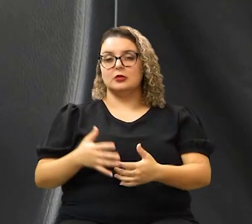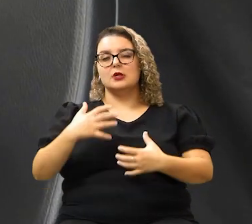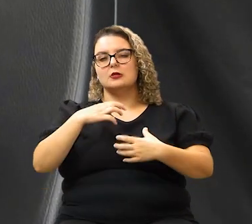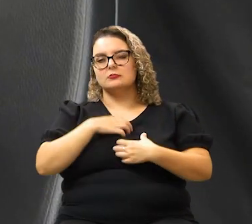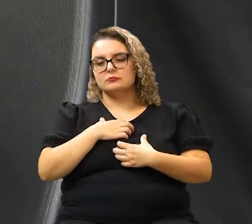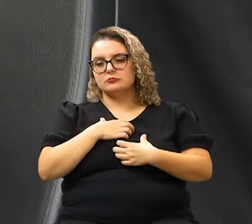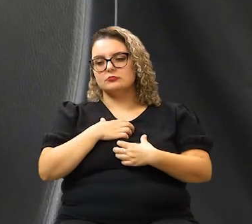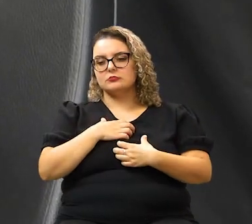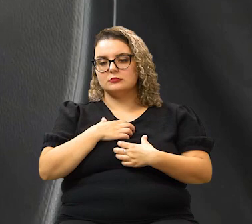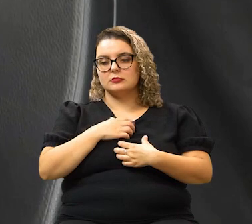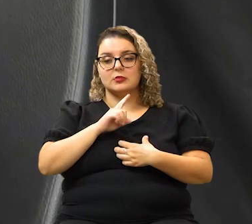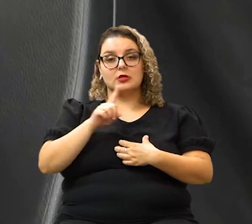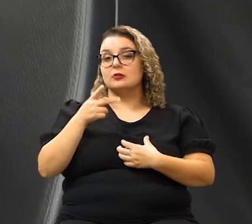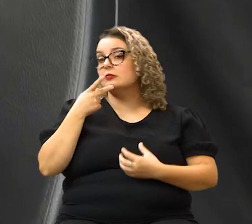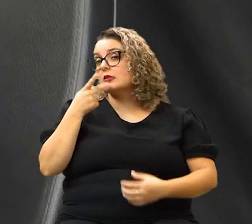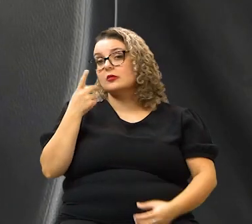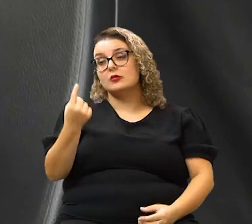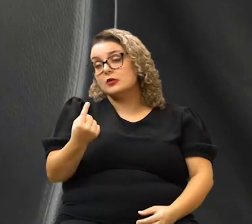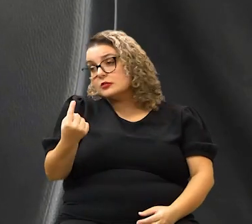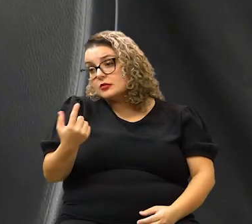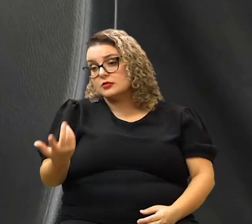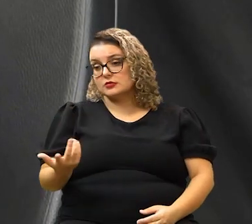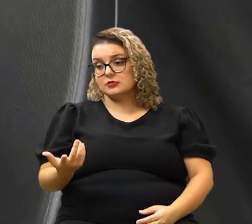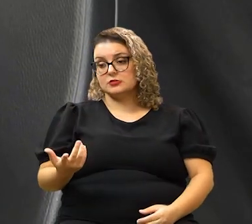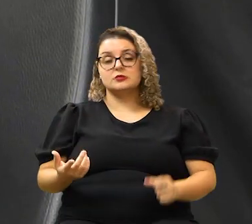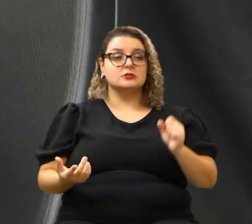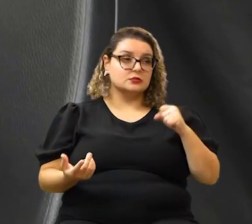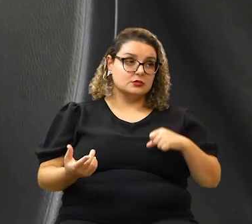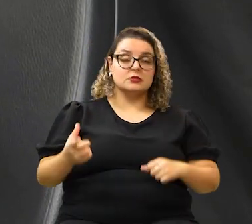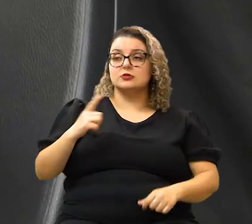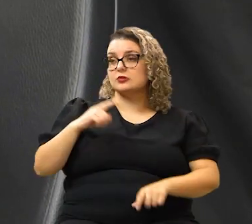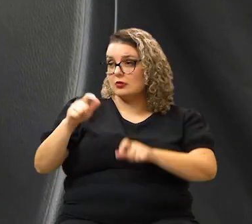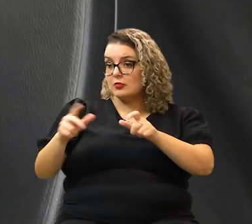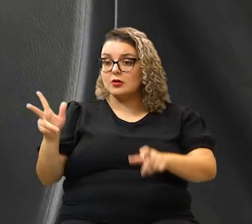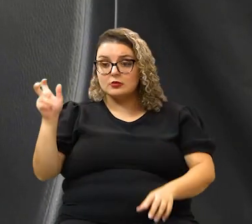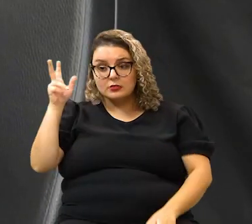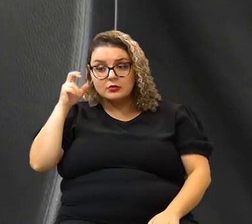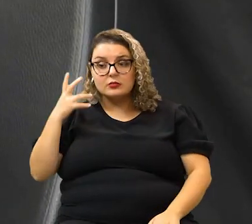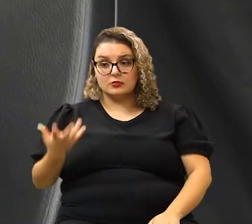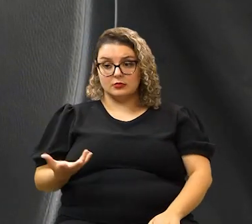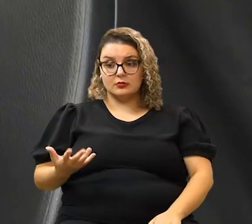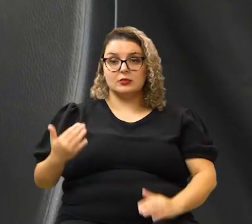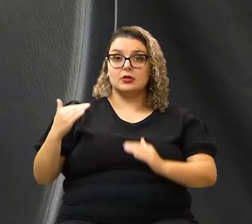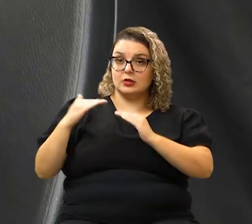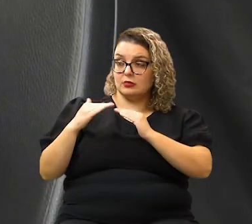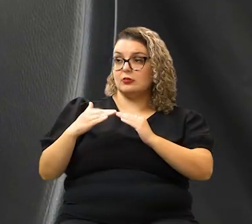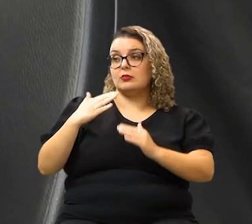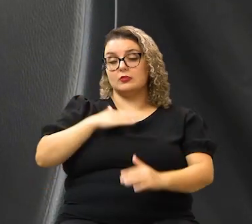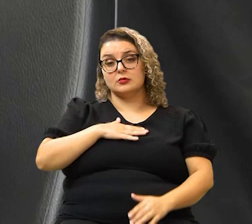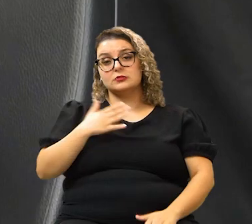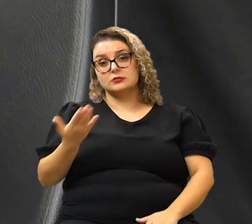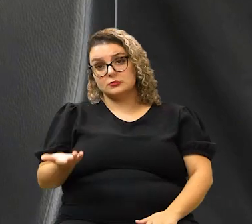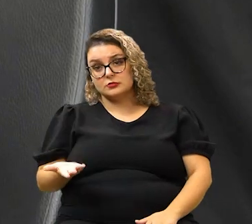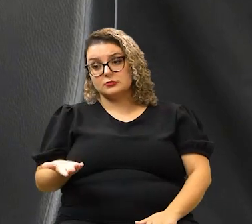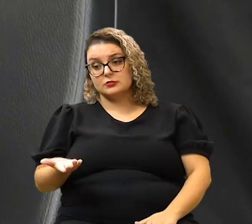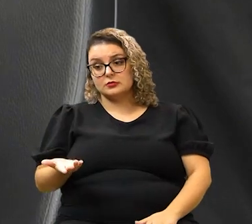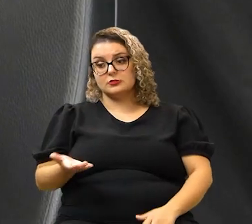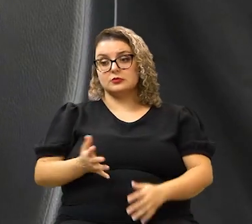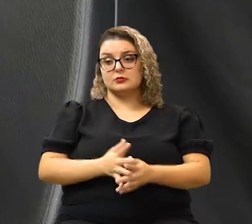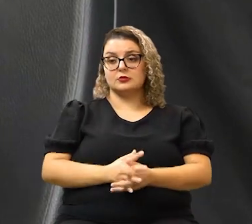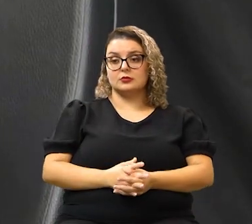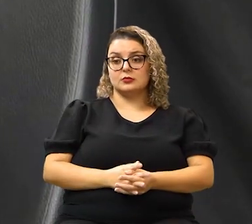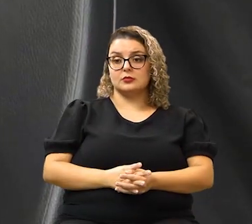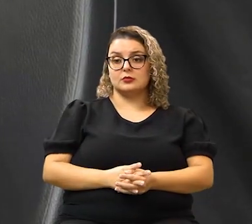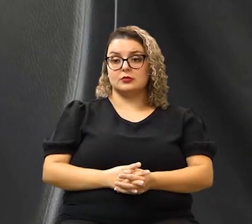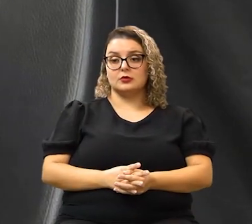estava ouvindo, né? Que estava ouvindo e concordando comigo, né? Eu sempre escuto, tem uma coisa que eu sempre escuto por aí, tem gente